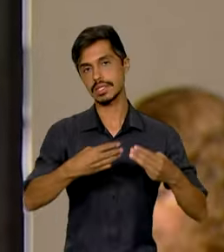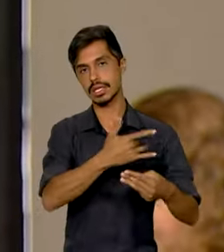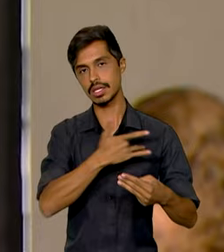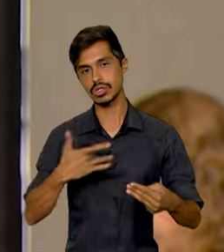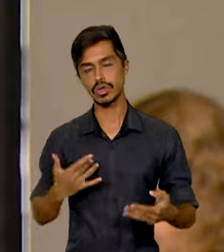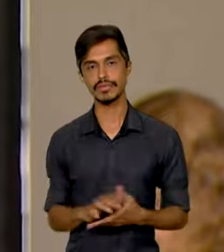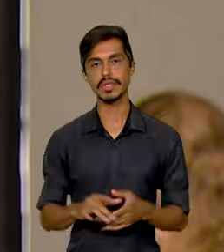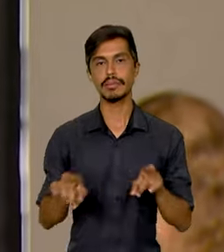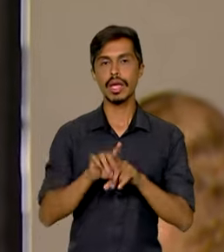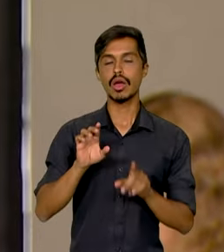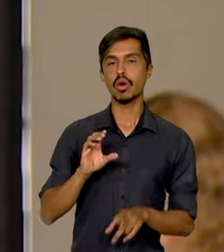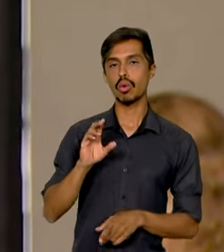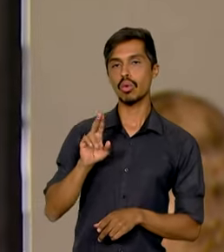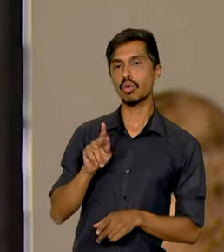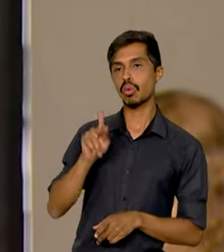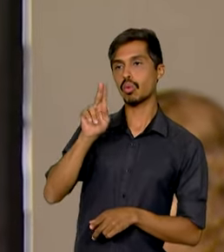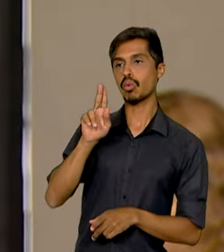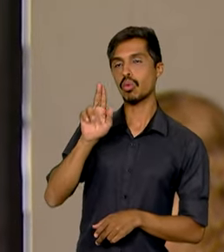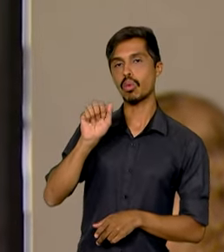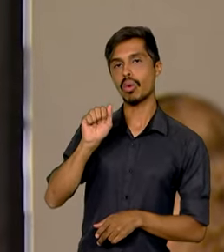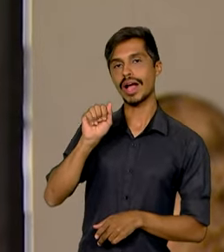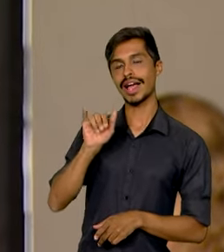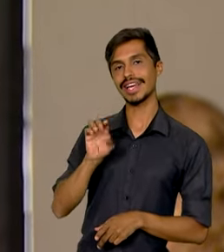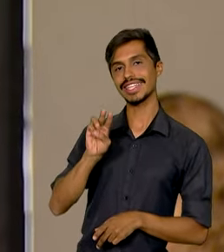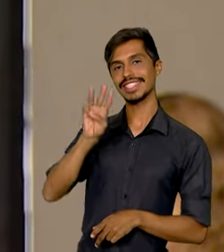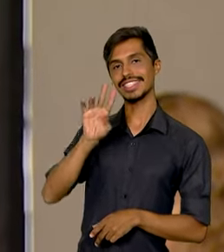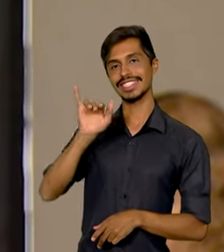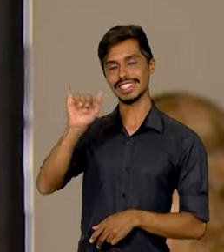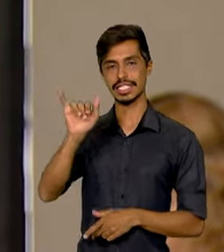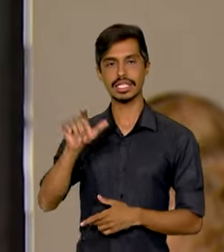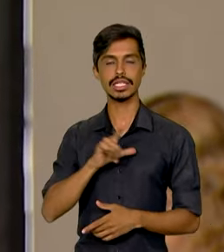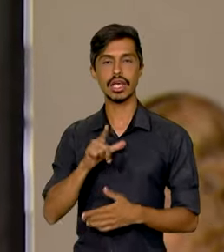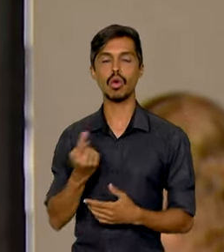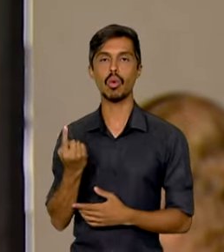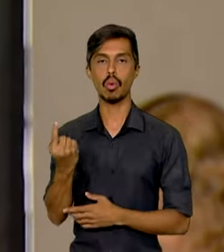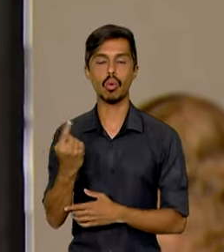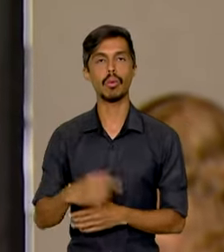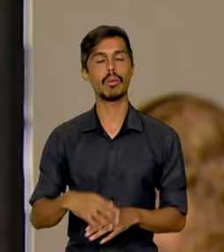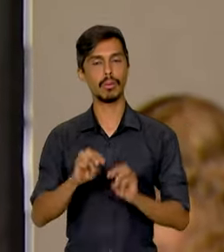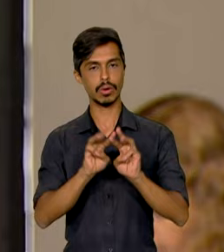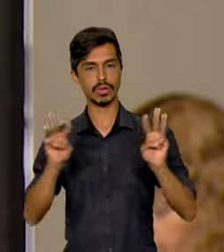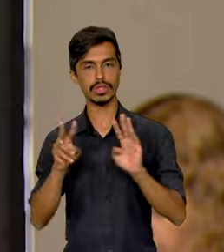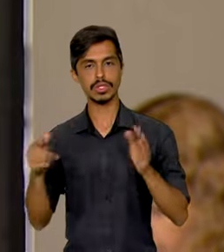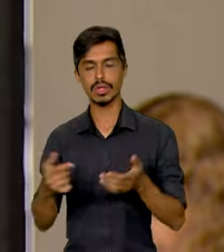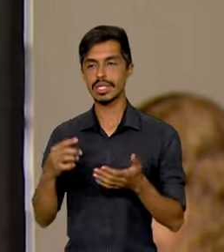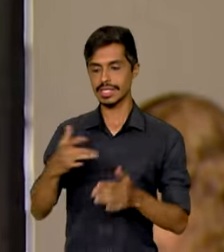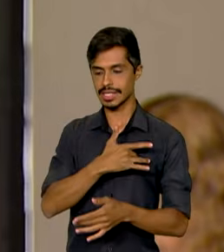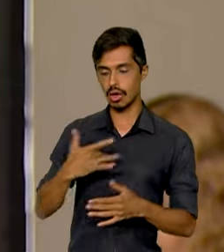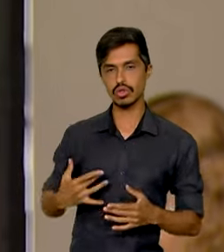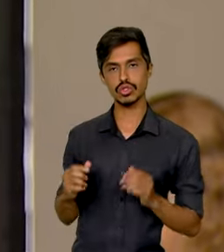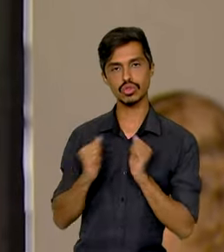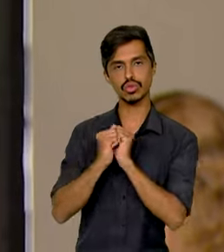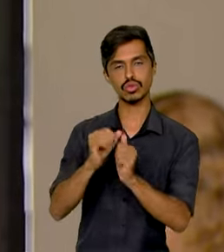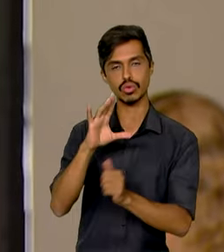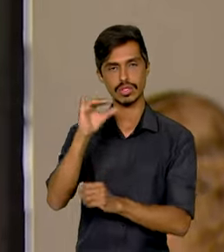o CUAI, haverá uma página dedicada ao programa Saúde Consciência, centralizando informações educacionais e